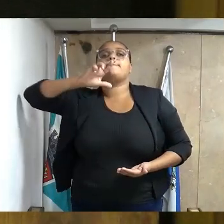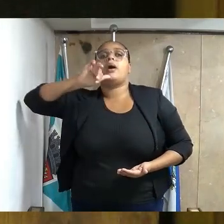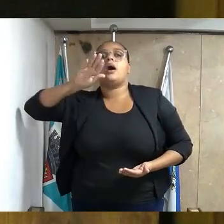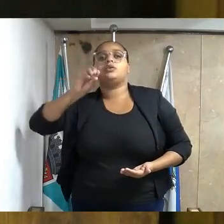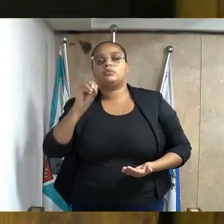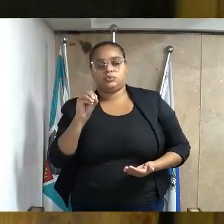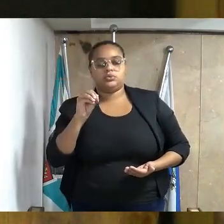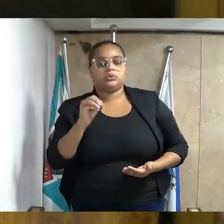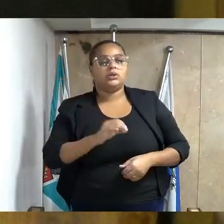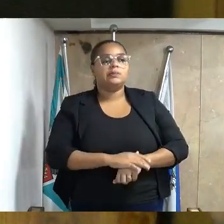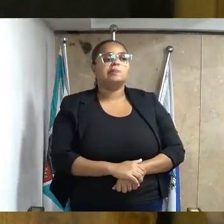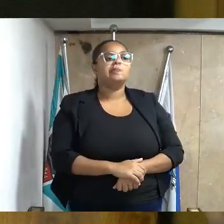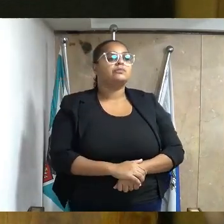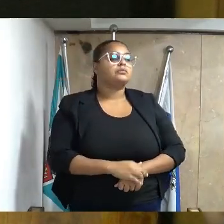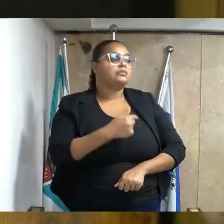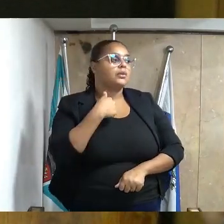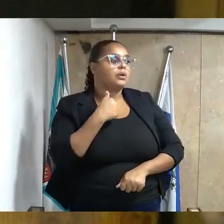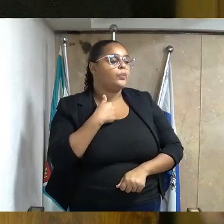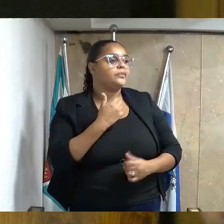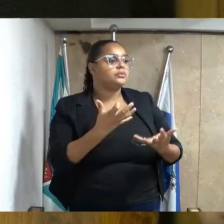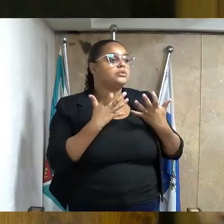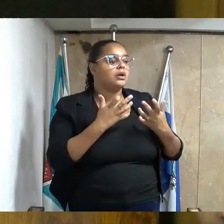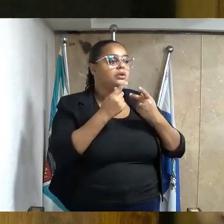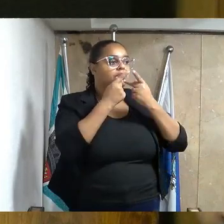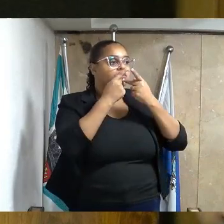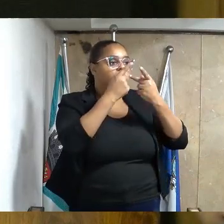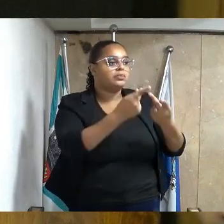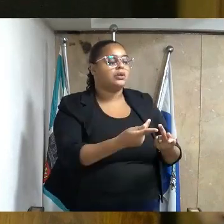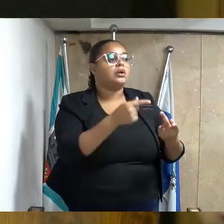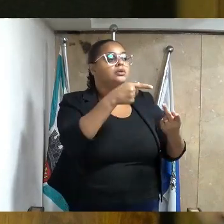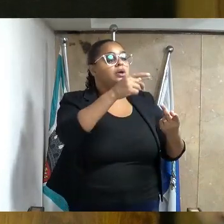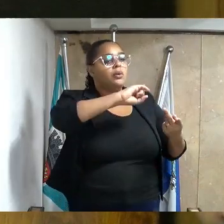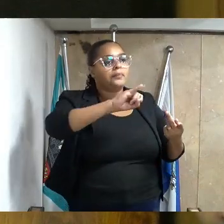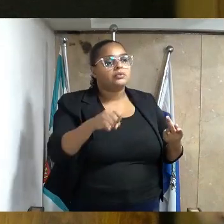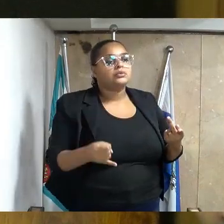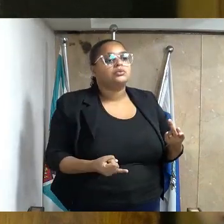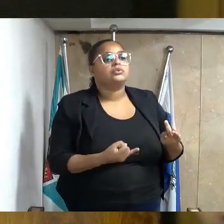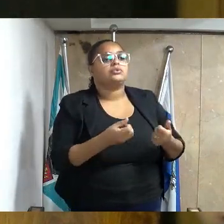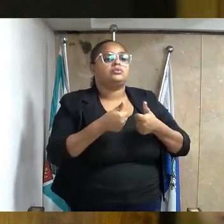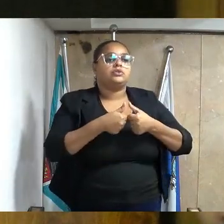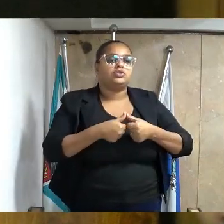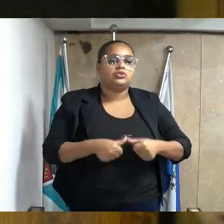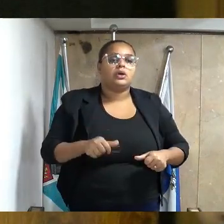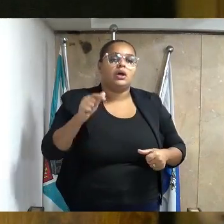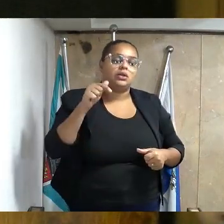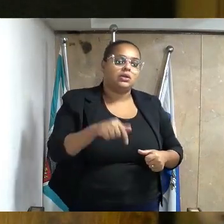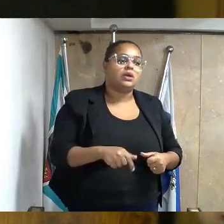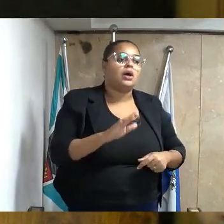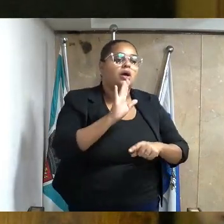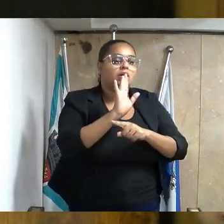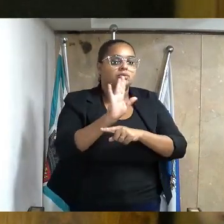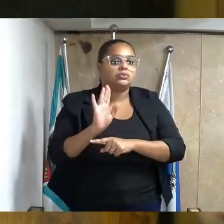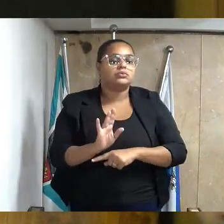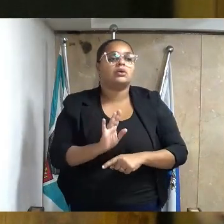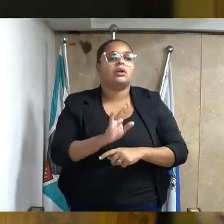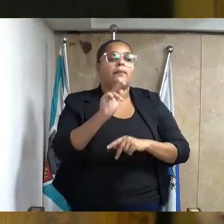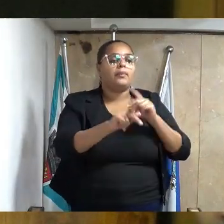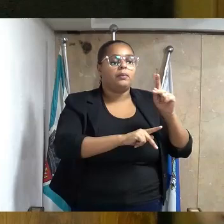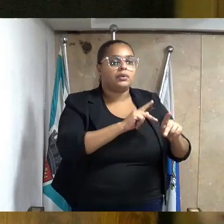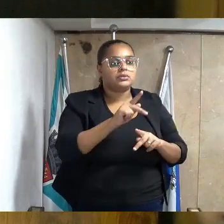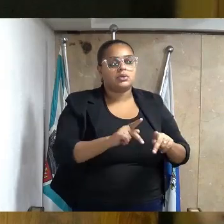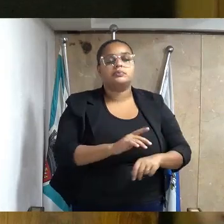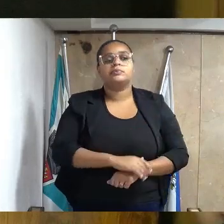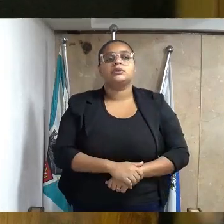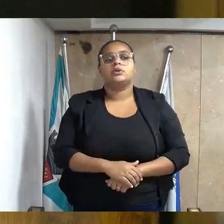quero dizer da oportunidade da gente poder estar aqui defendendo a população,